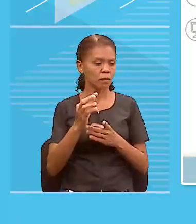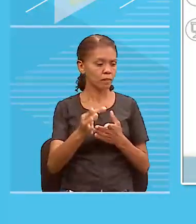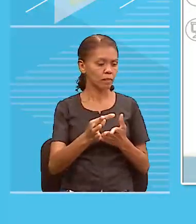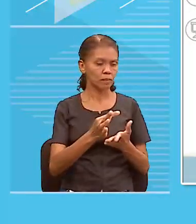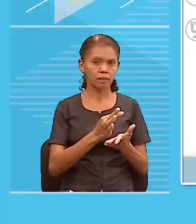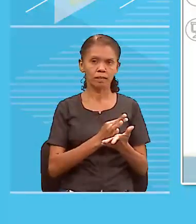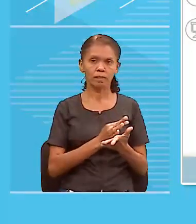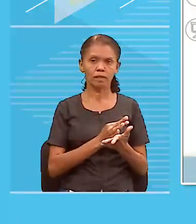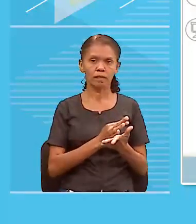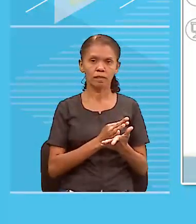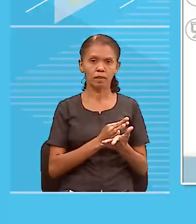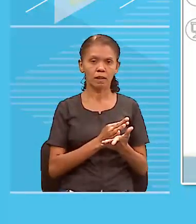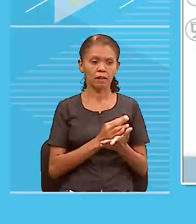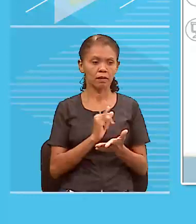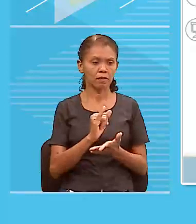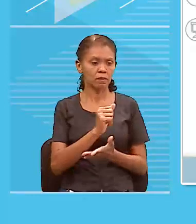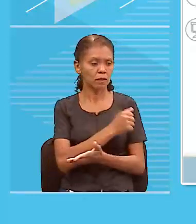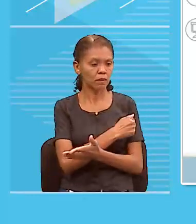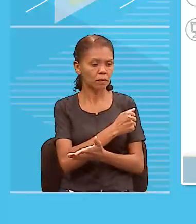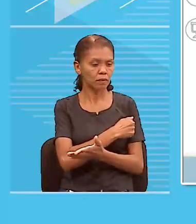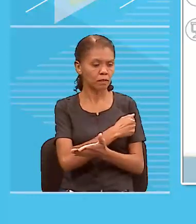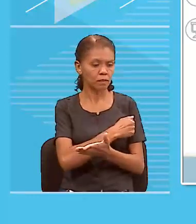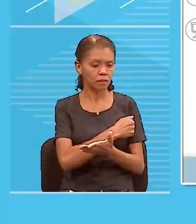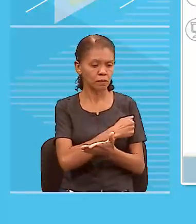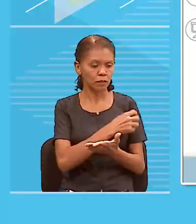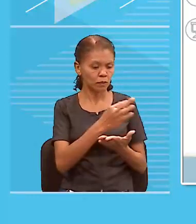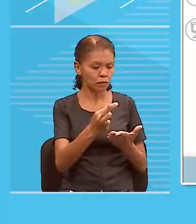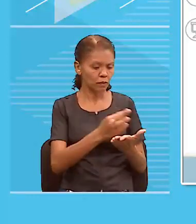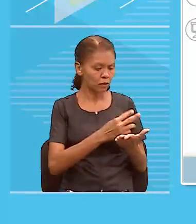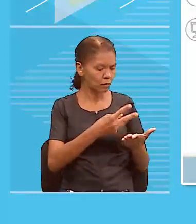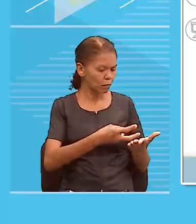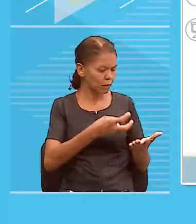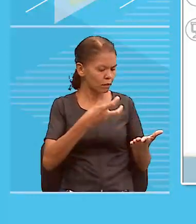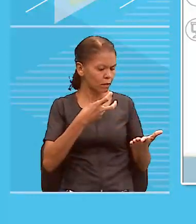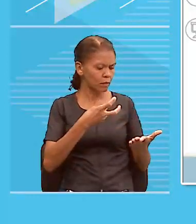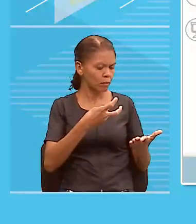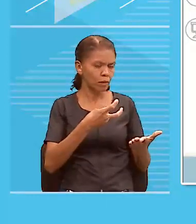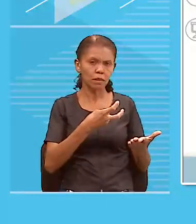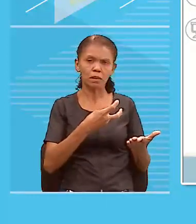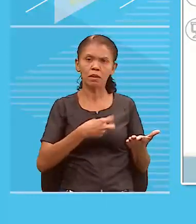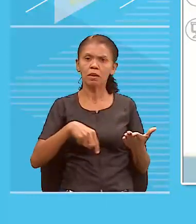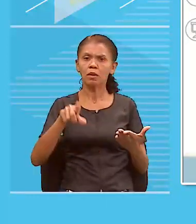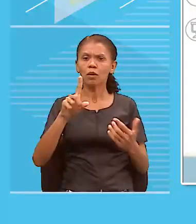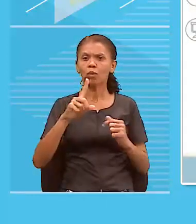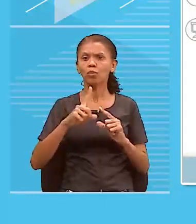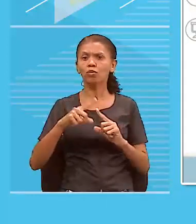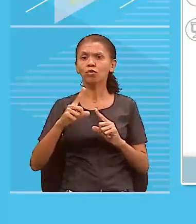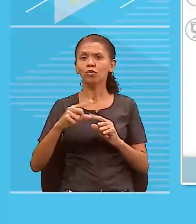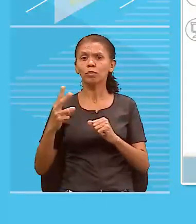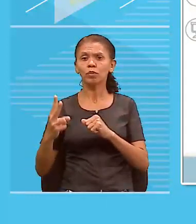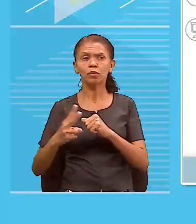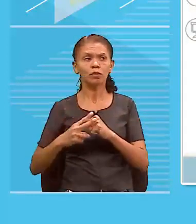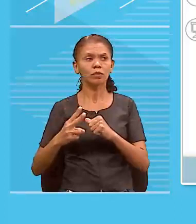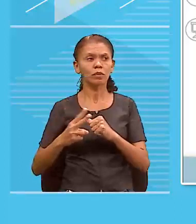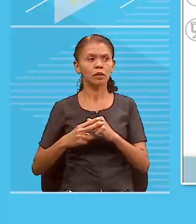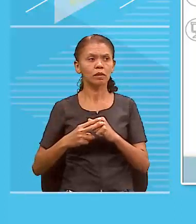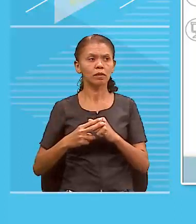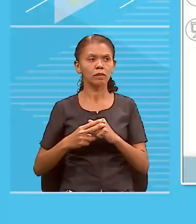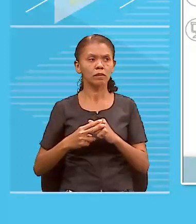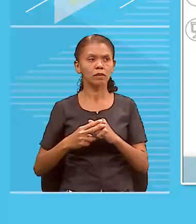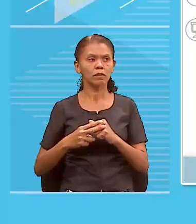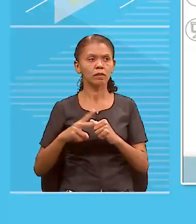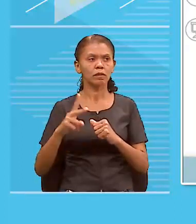detectou o modo a intenção do autor é repassar para o seu leitor uma situação